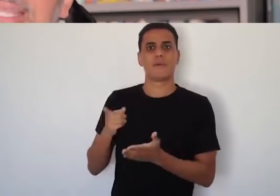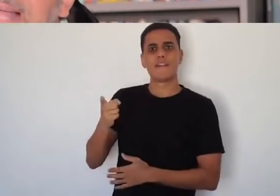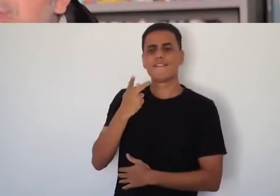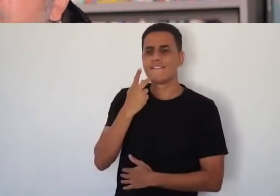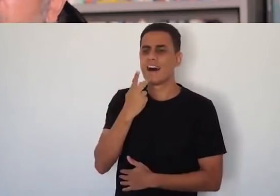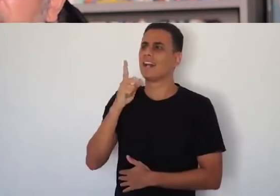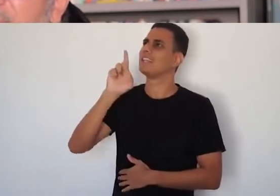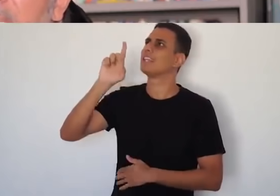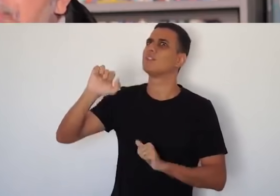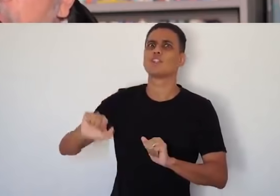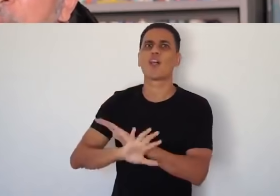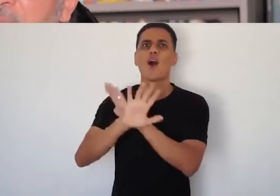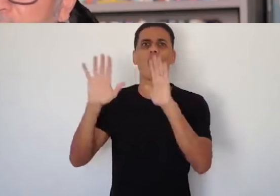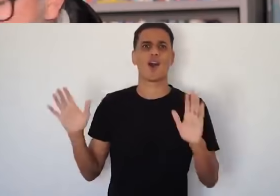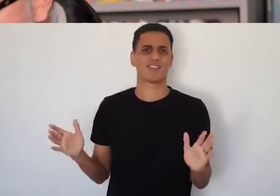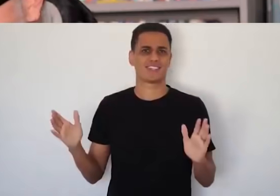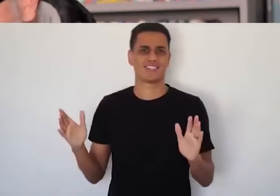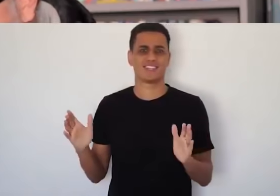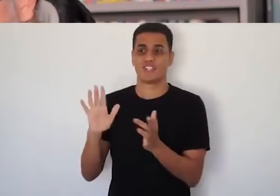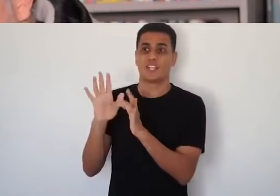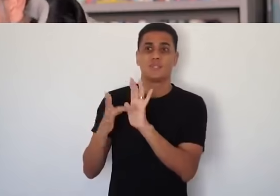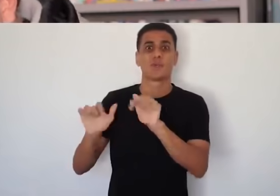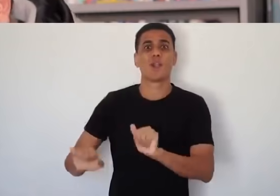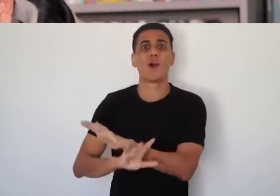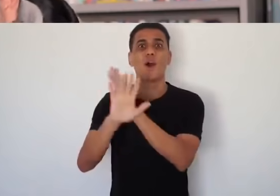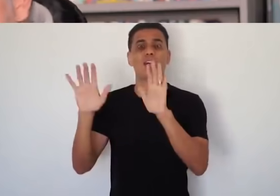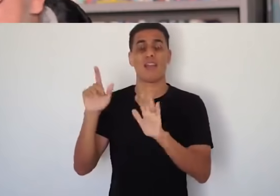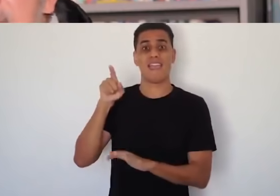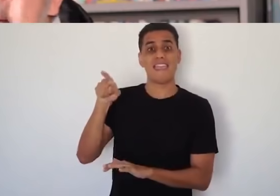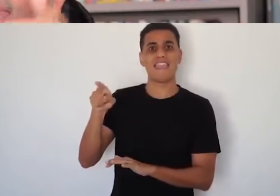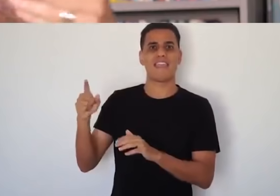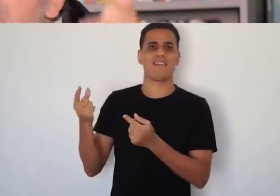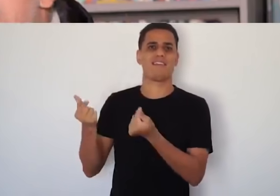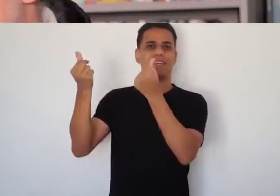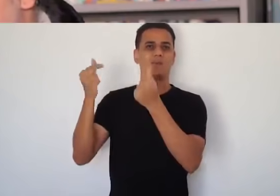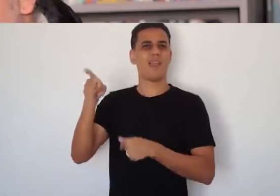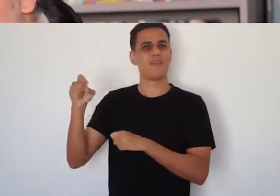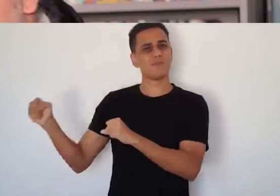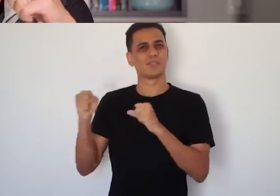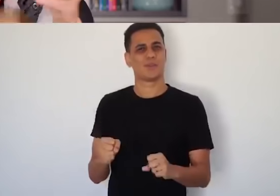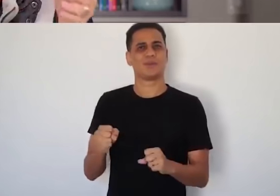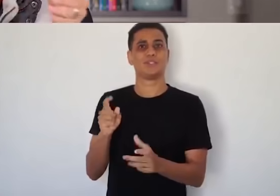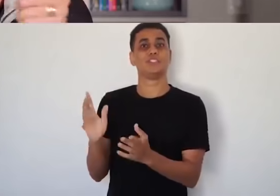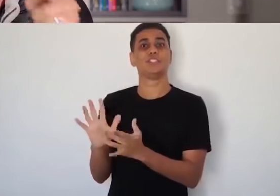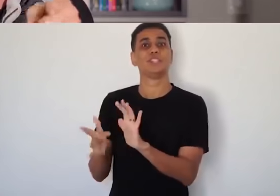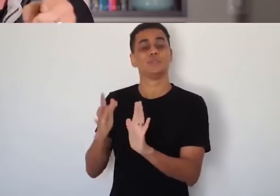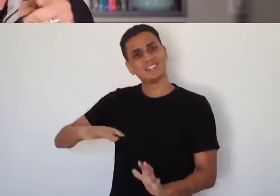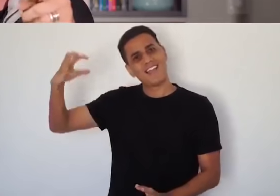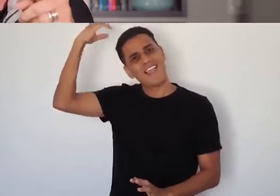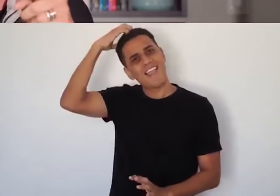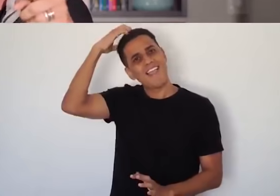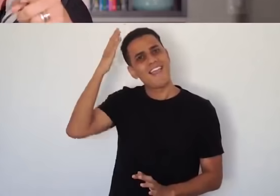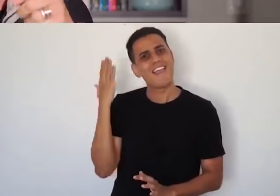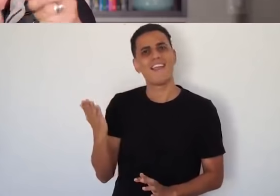são rejeitados na nossa sociedade, pobres, para que eles sejam ricos em fé e herdem o reino de Deus. É claro que Deus não está